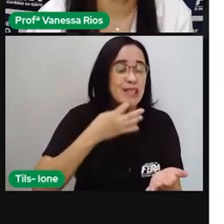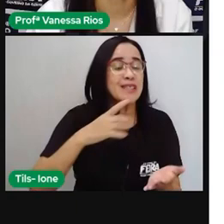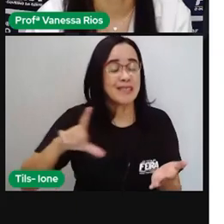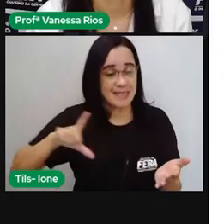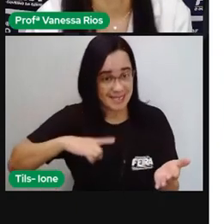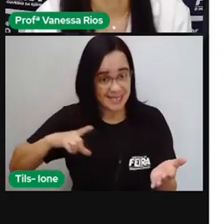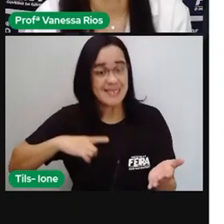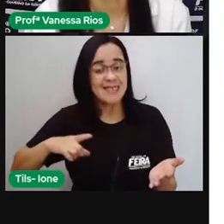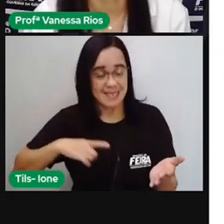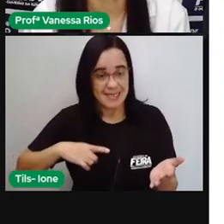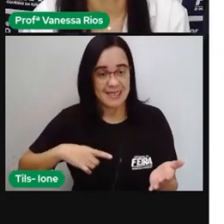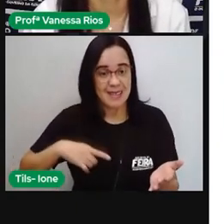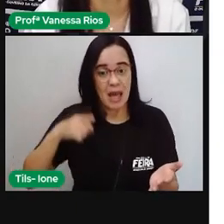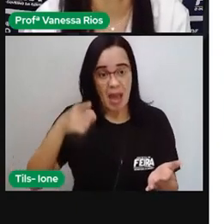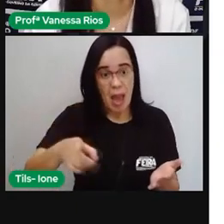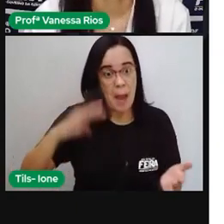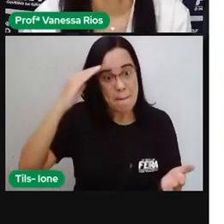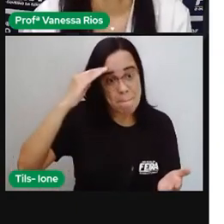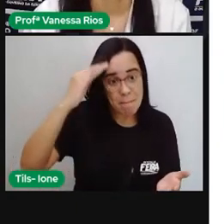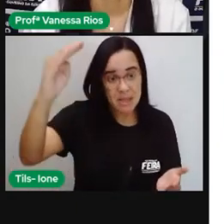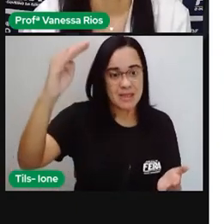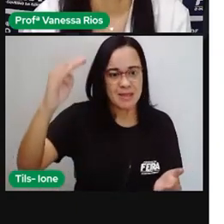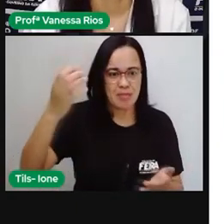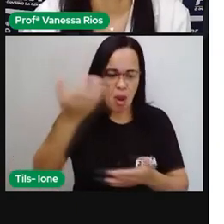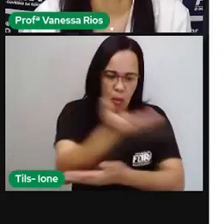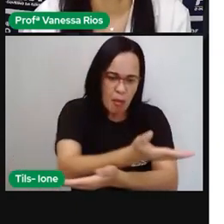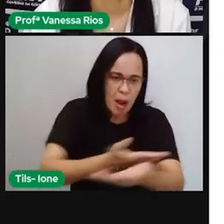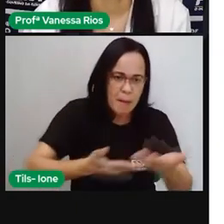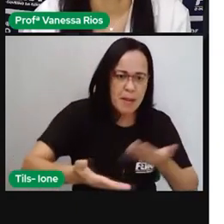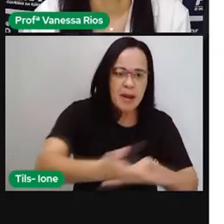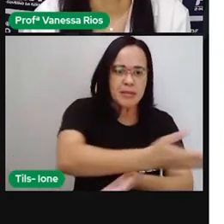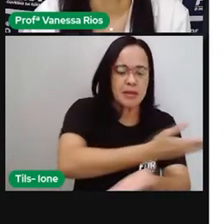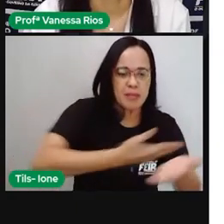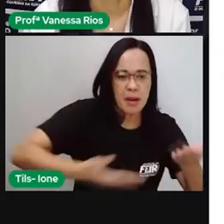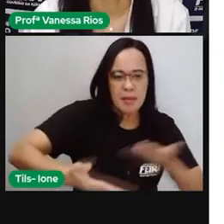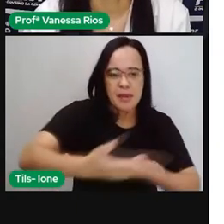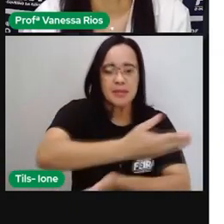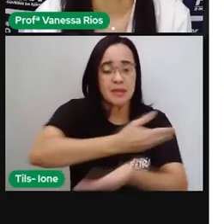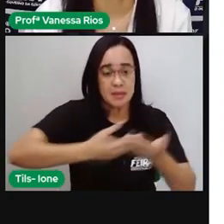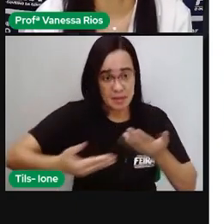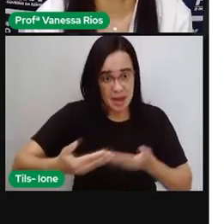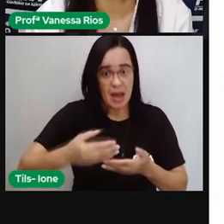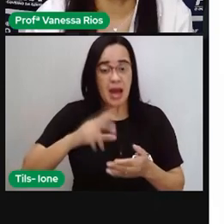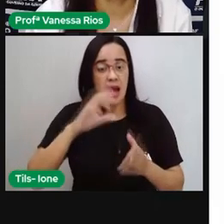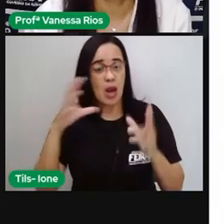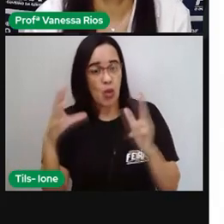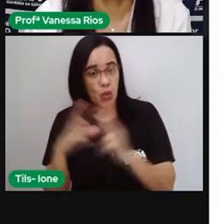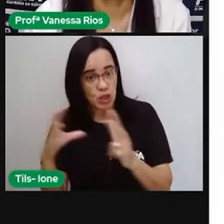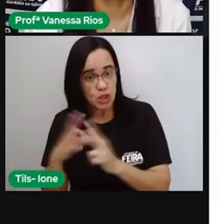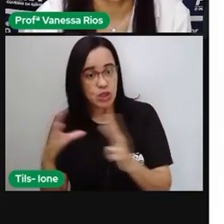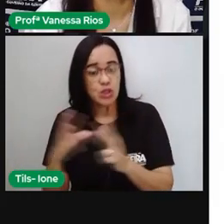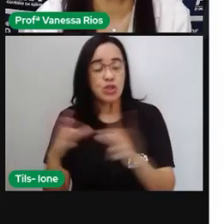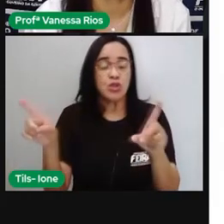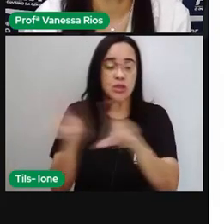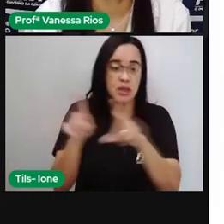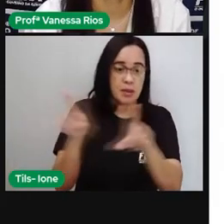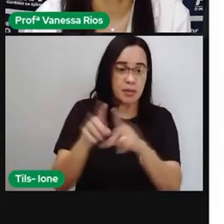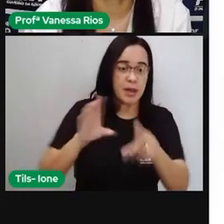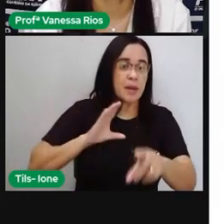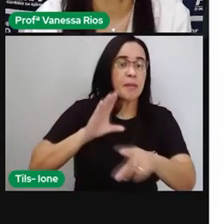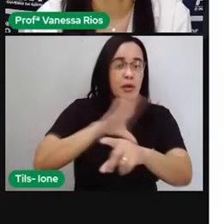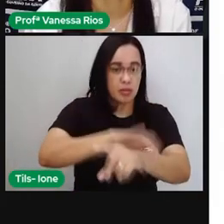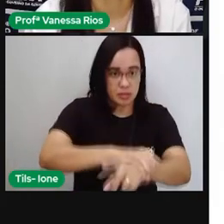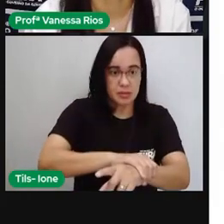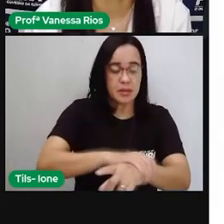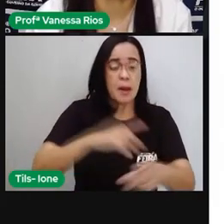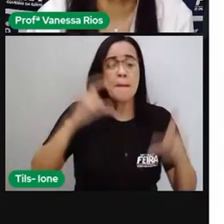aí dos indígenas com os portugueses. E a gente observa aí muitas palavras pertencentes aí à língua